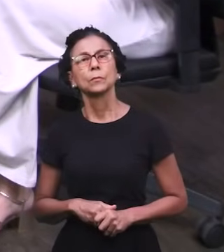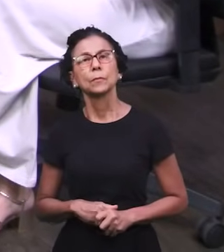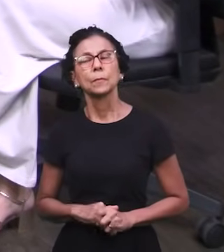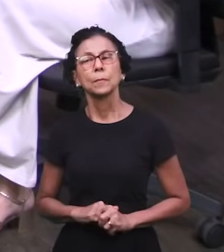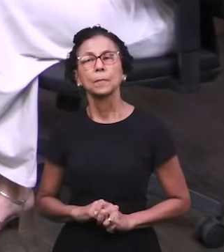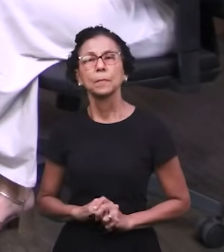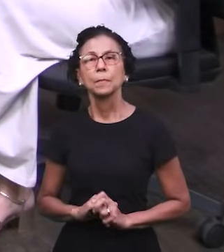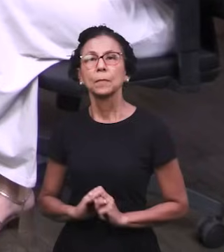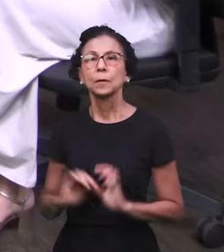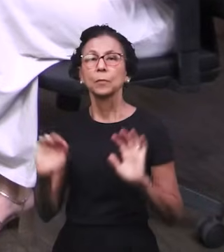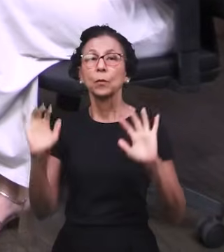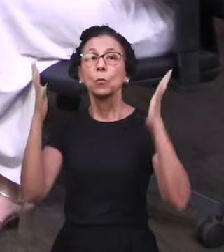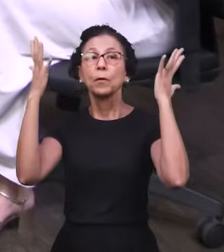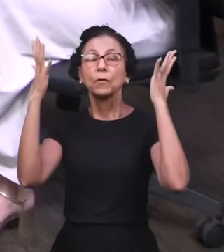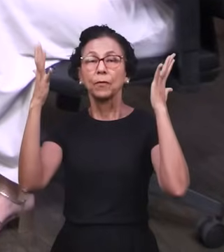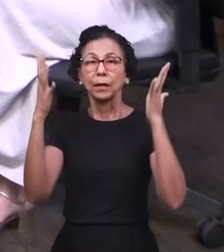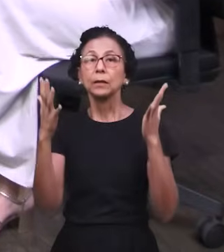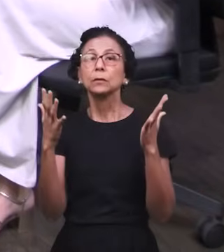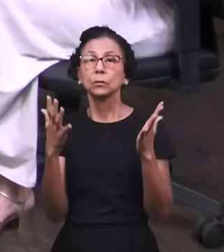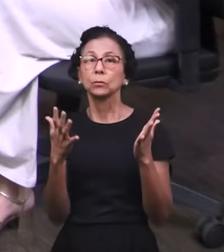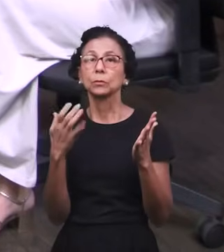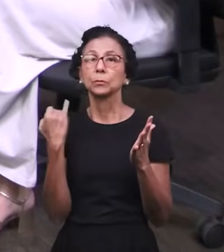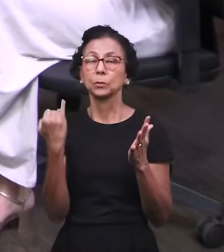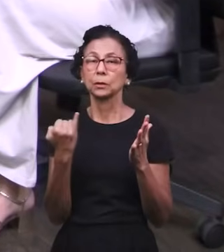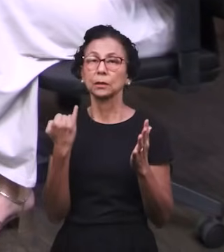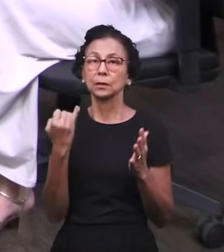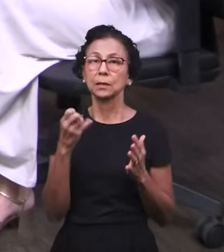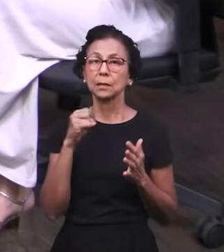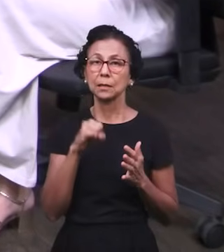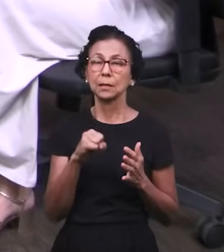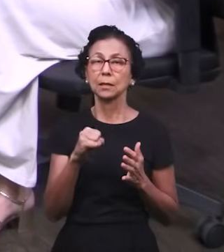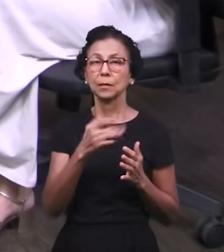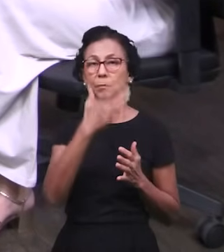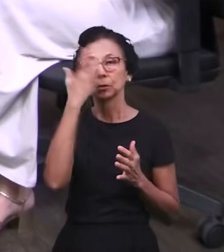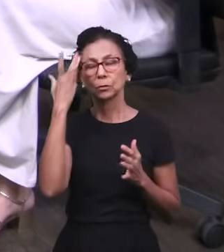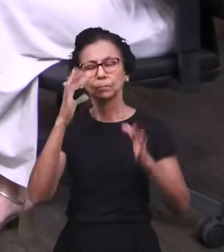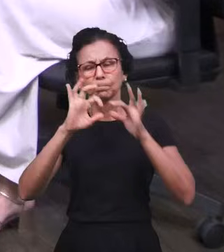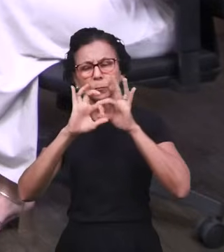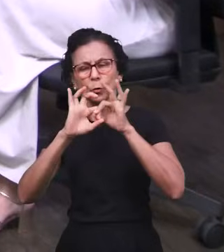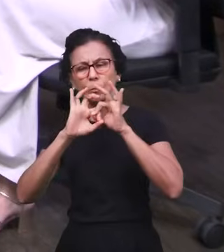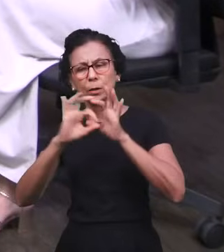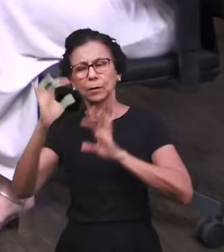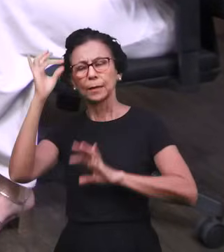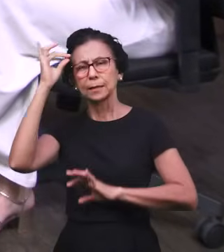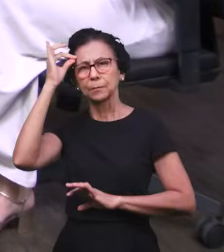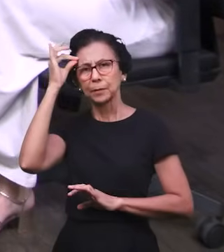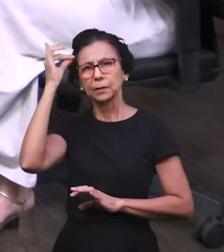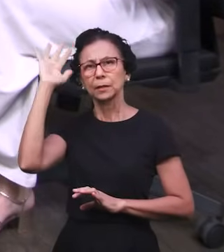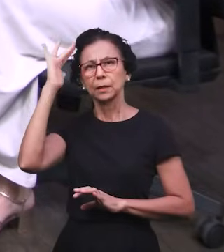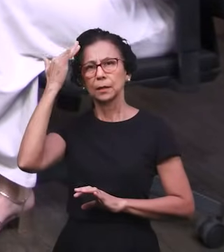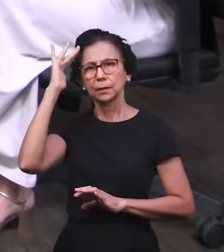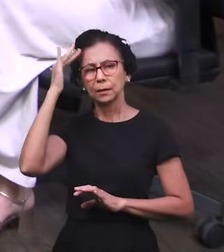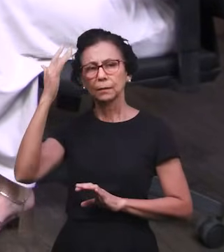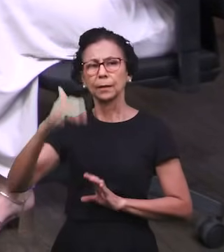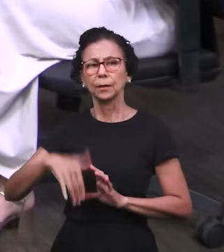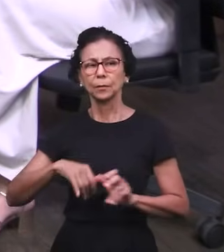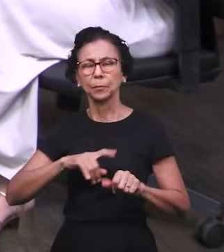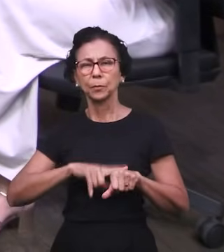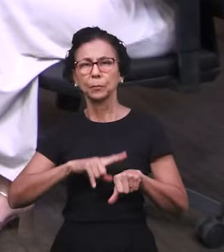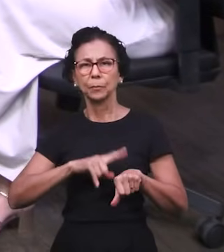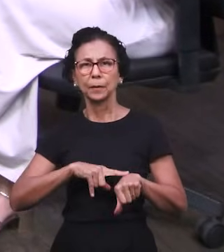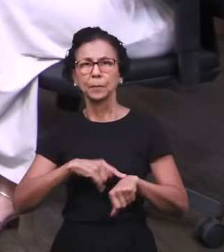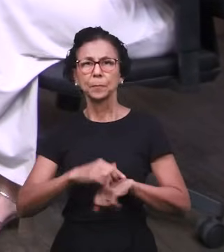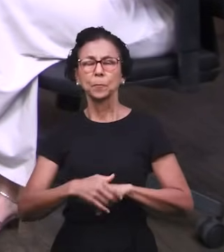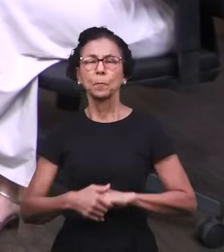são Simeão e Ana. Eram servos de Deus que receberam a revelação do Espírito de que o tempo era aquele